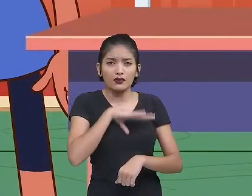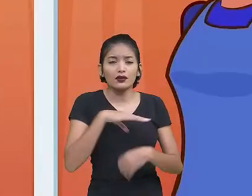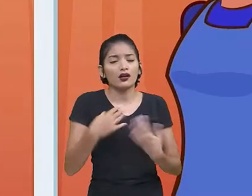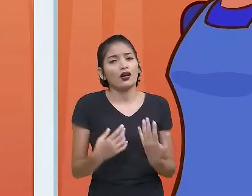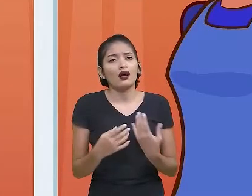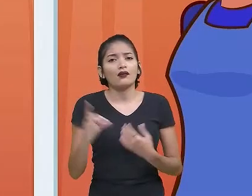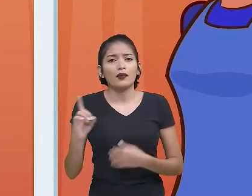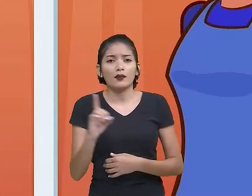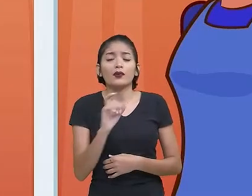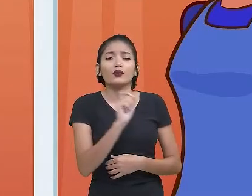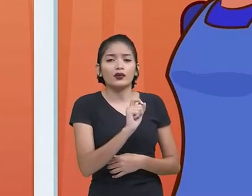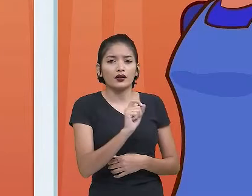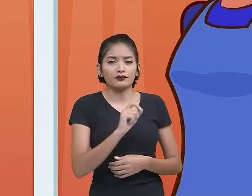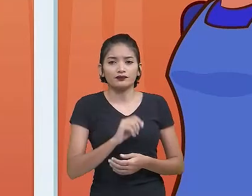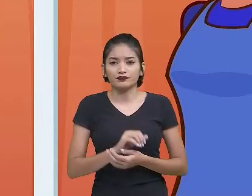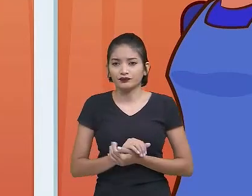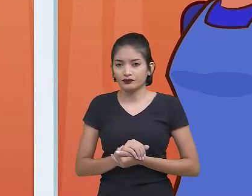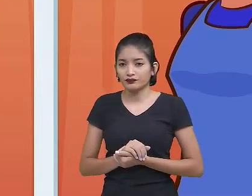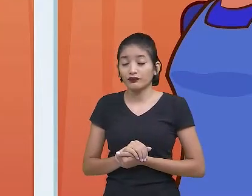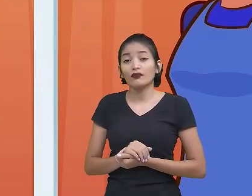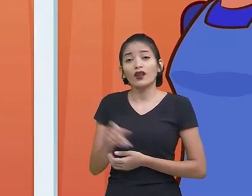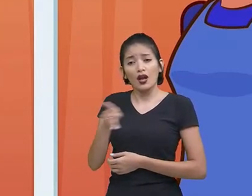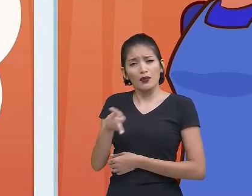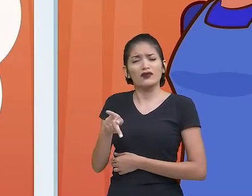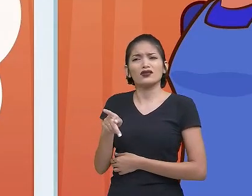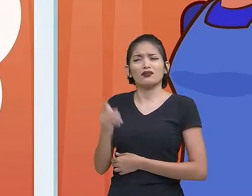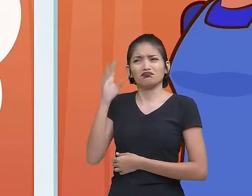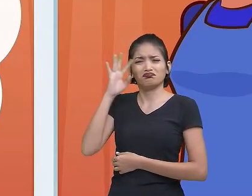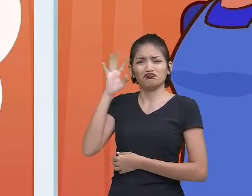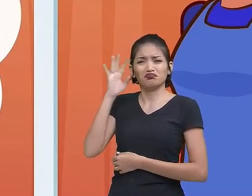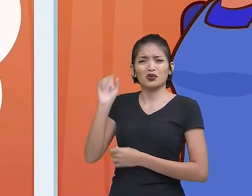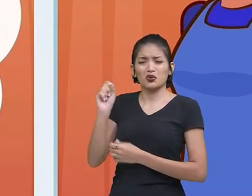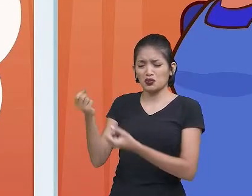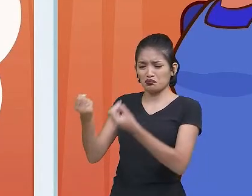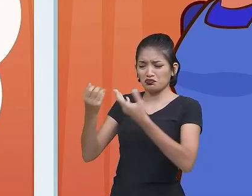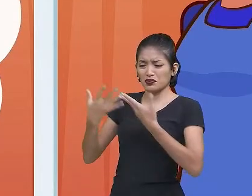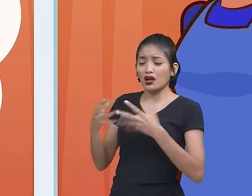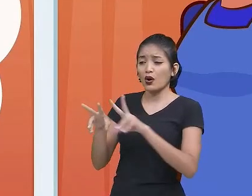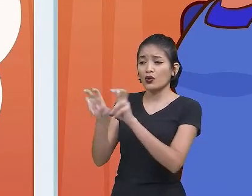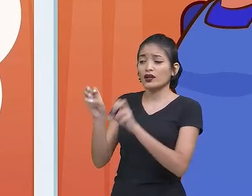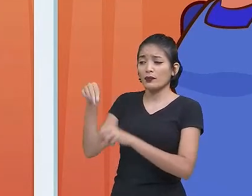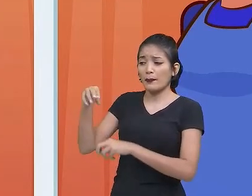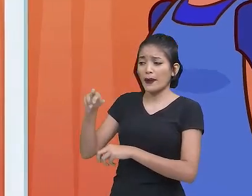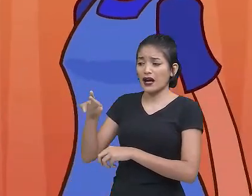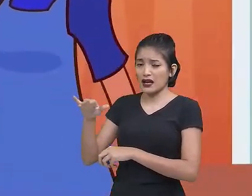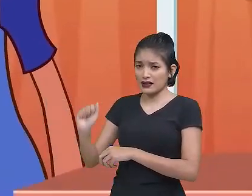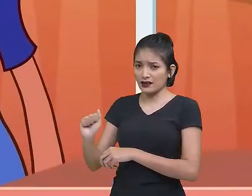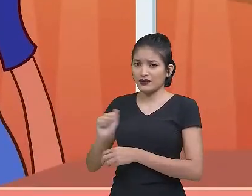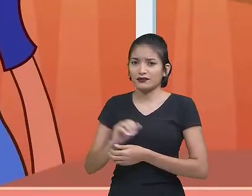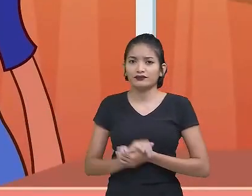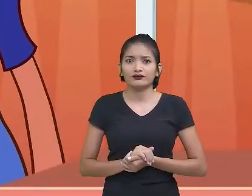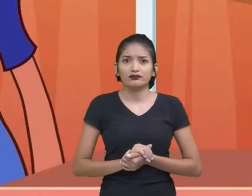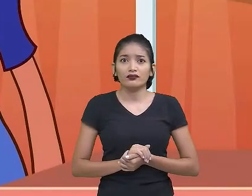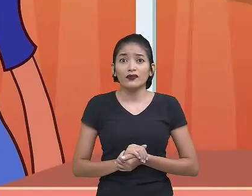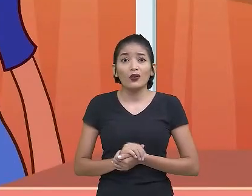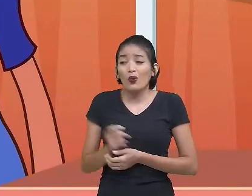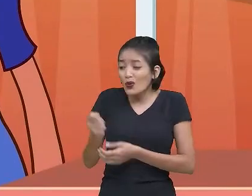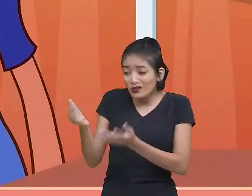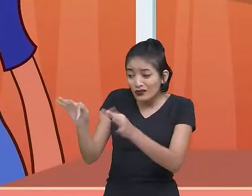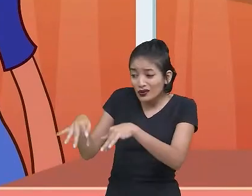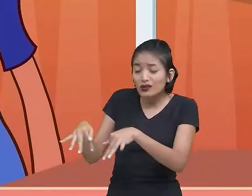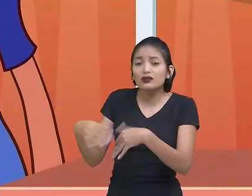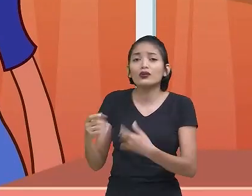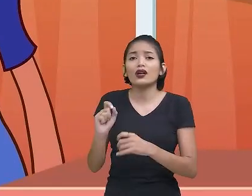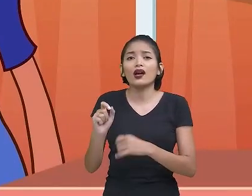essa. Professora, a senhora nem imagina o que me contaram a respeito da Maria. Nem chegou a terminar a frase, a